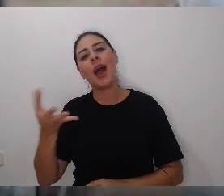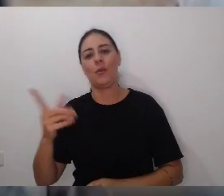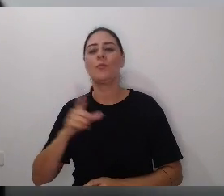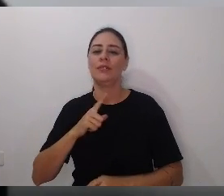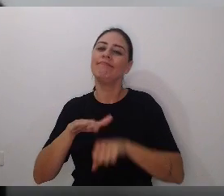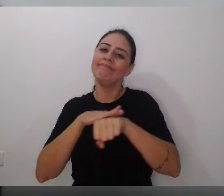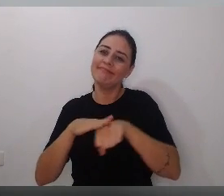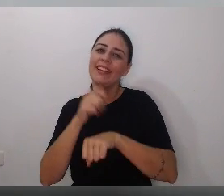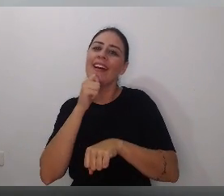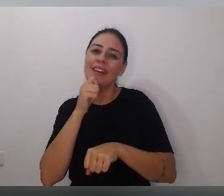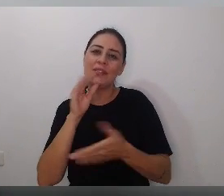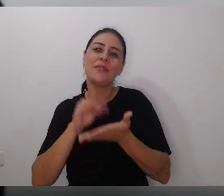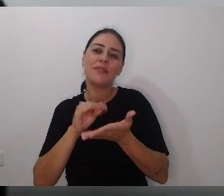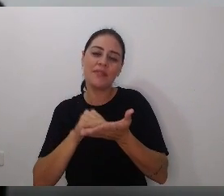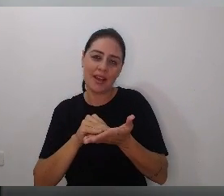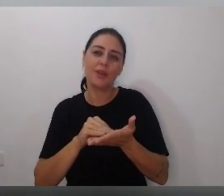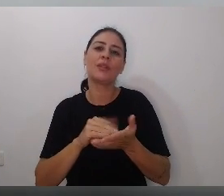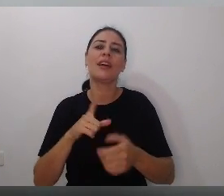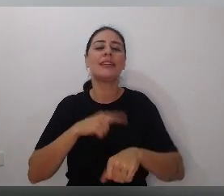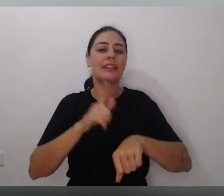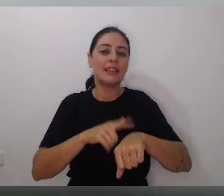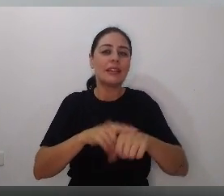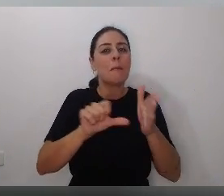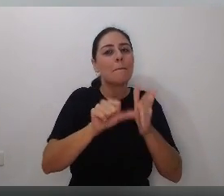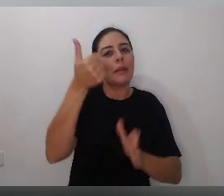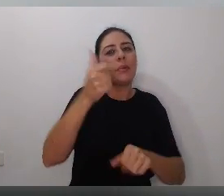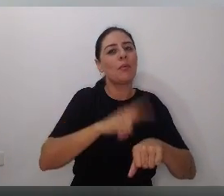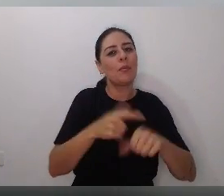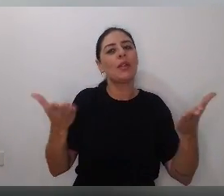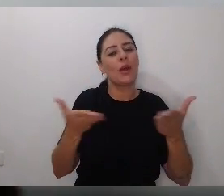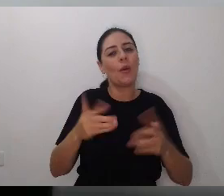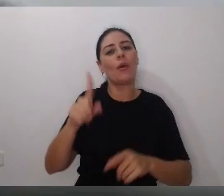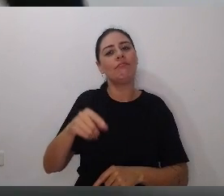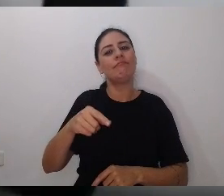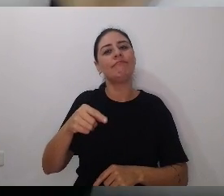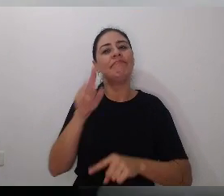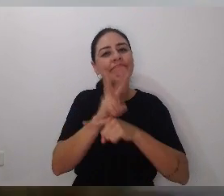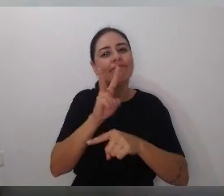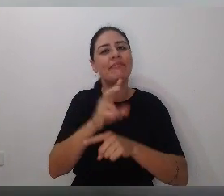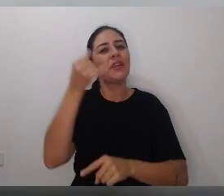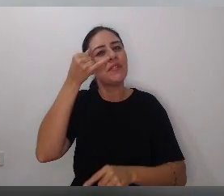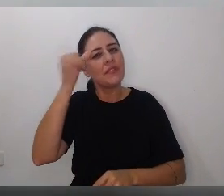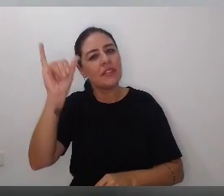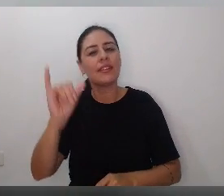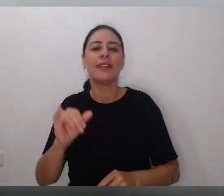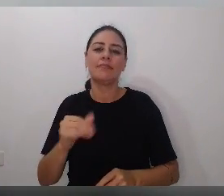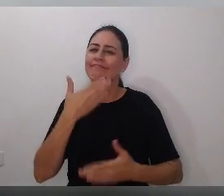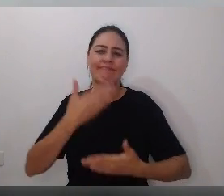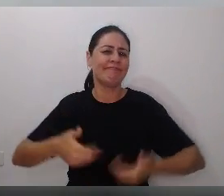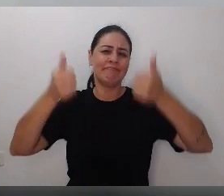Oi, Luísa, primeiramente, nossa, você deu conta, assim, de um cabedal enorme, tem bastante coisa ainda para a